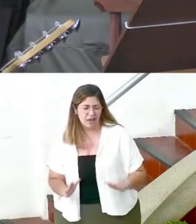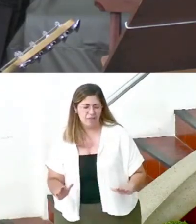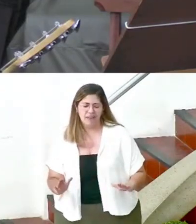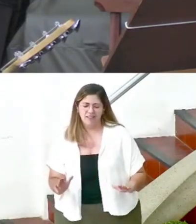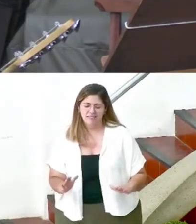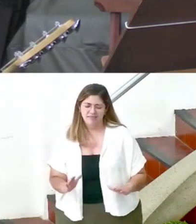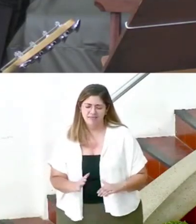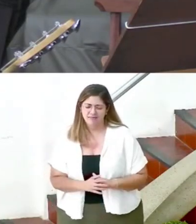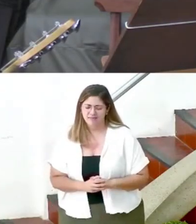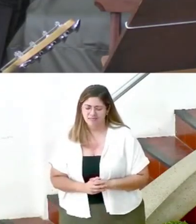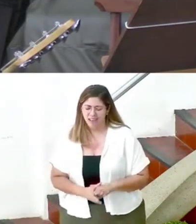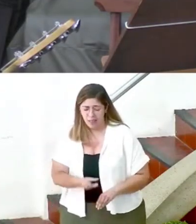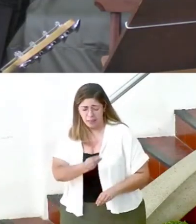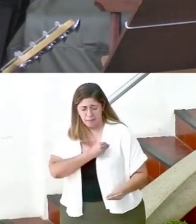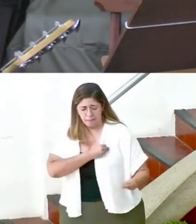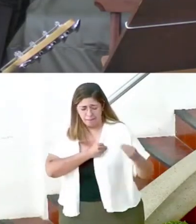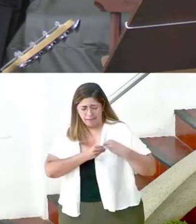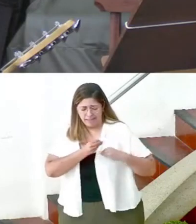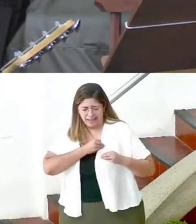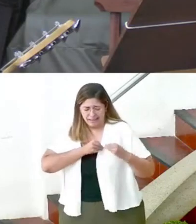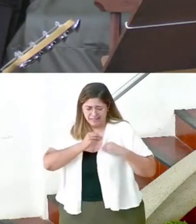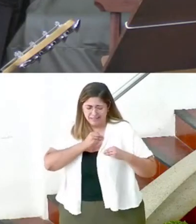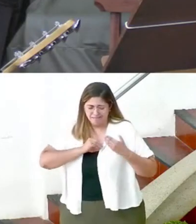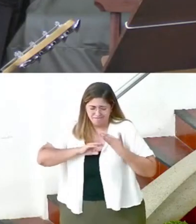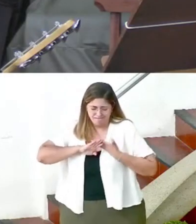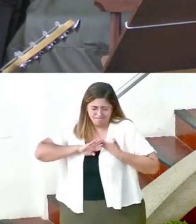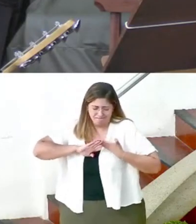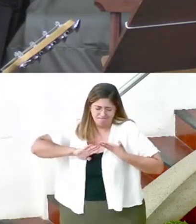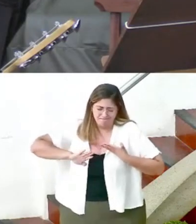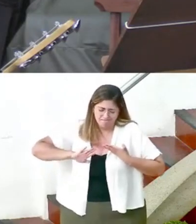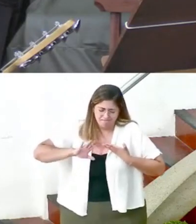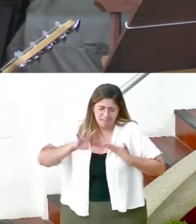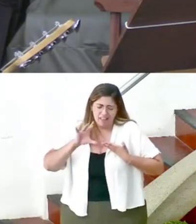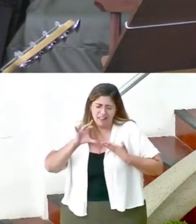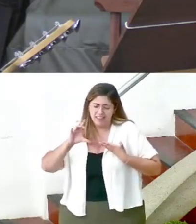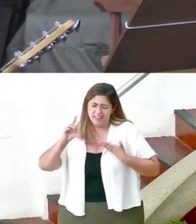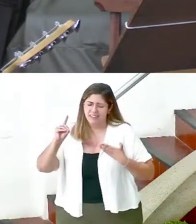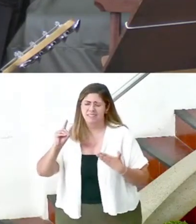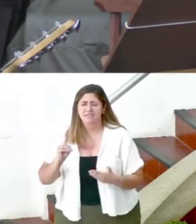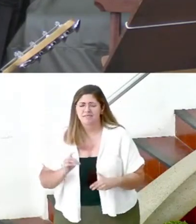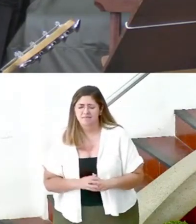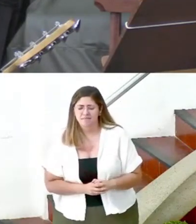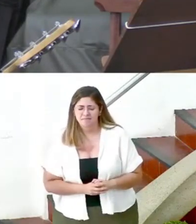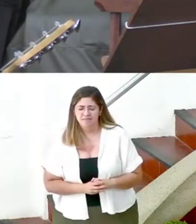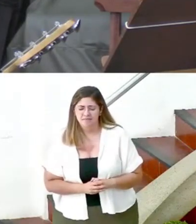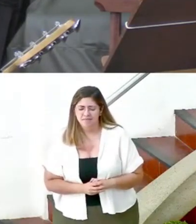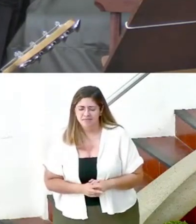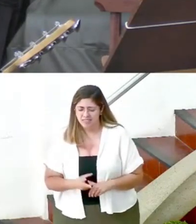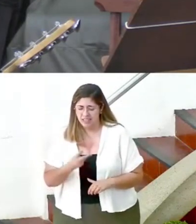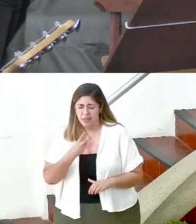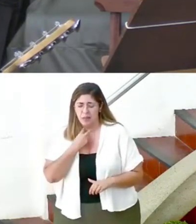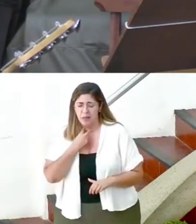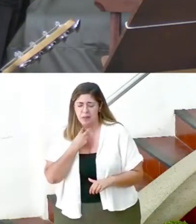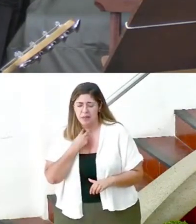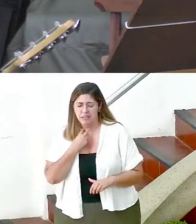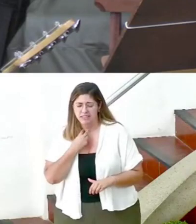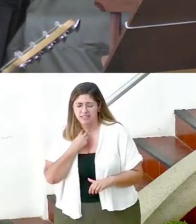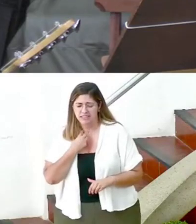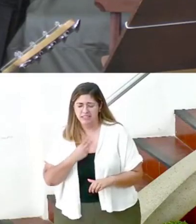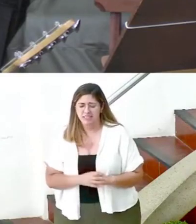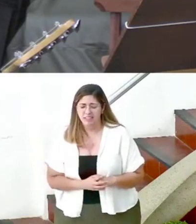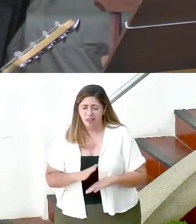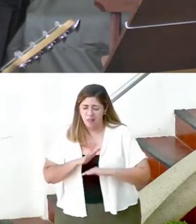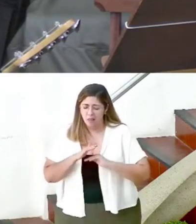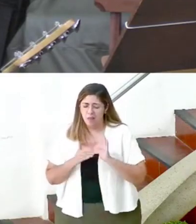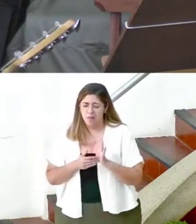voz. O pecado tem nos afastado e nós não temos nos posicionado, não temos resistido a Ele até o sangue, como a Tua